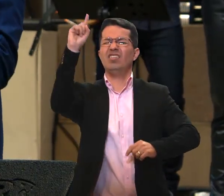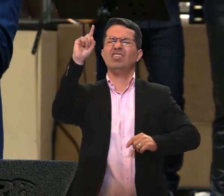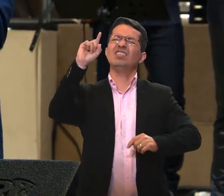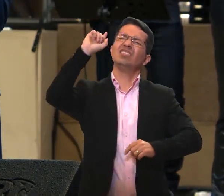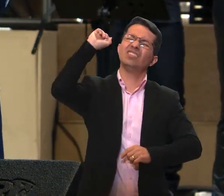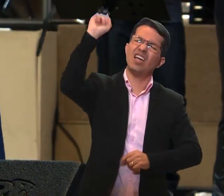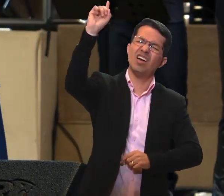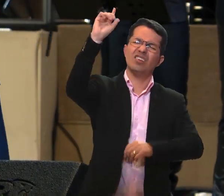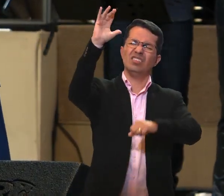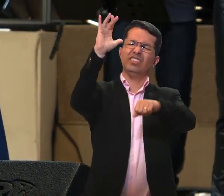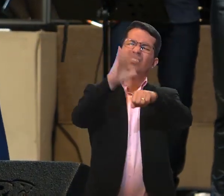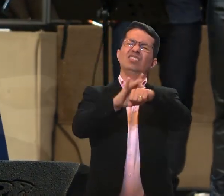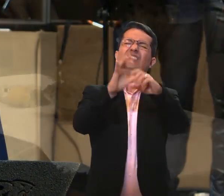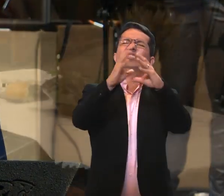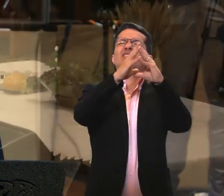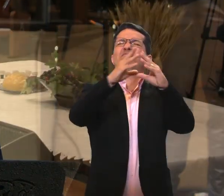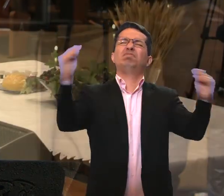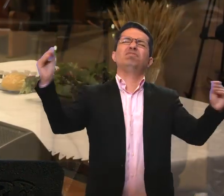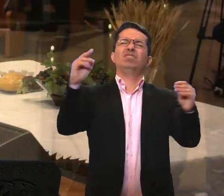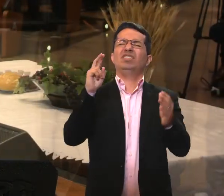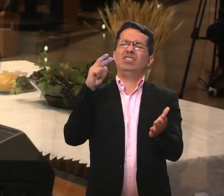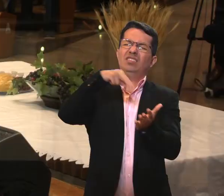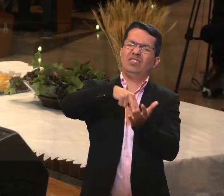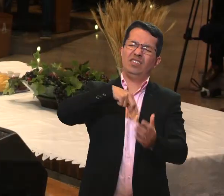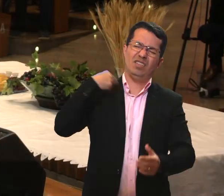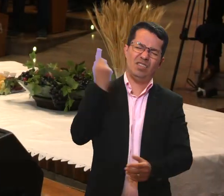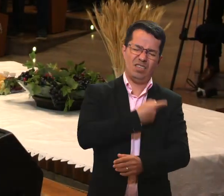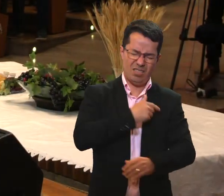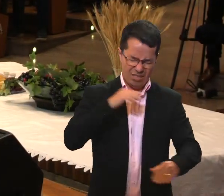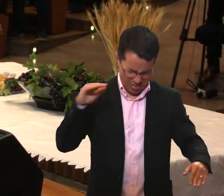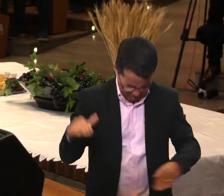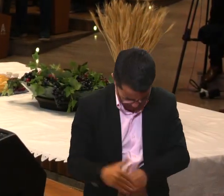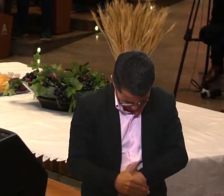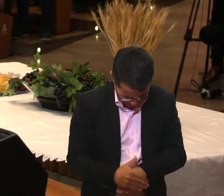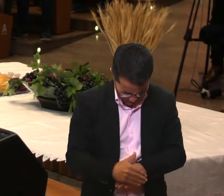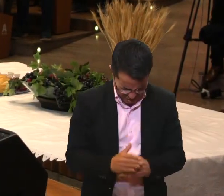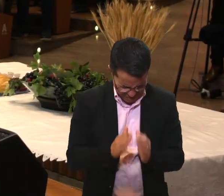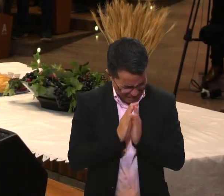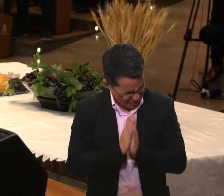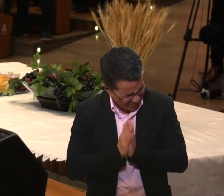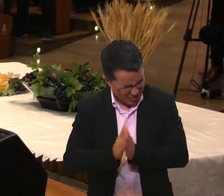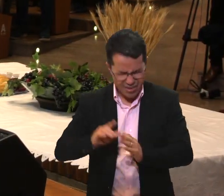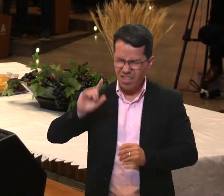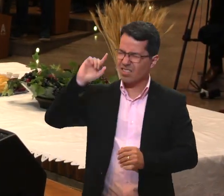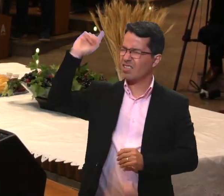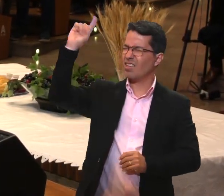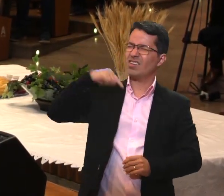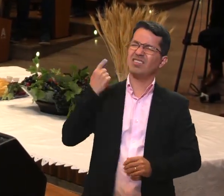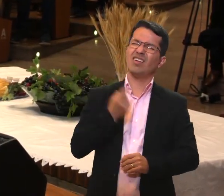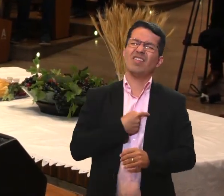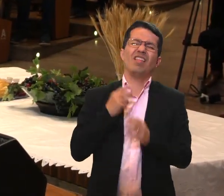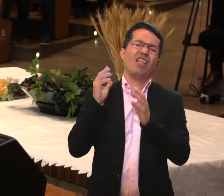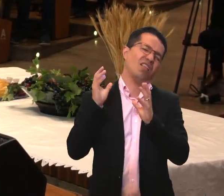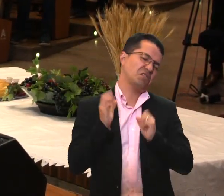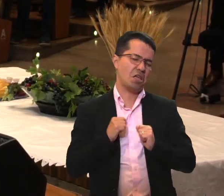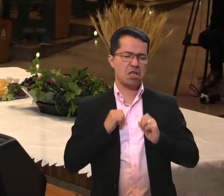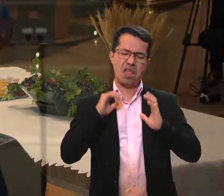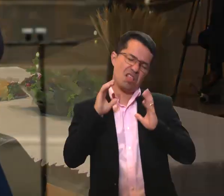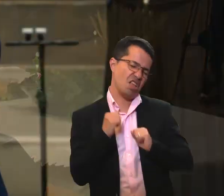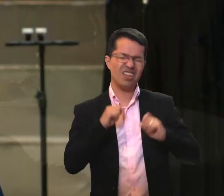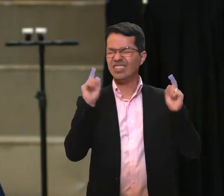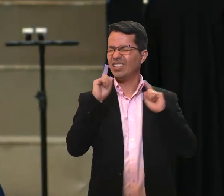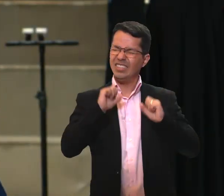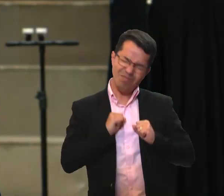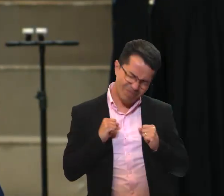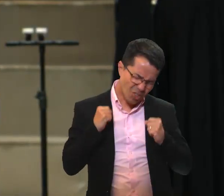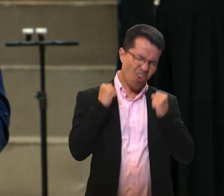Deus, levanta o teu povo para se humilhar na tua presença. Nós não podemos nos conformar. Pai, levanta